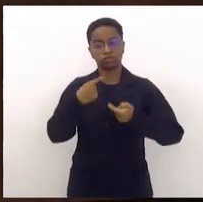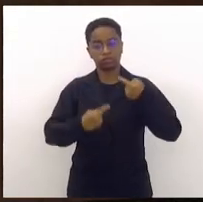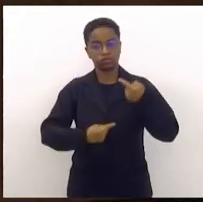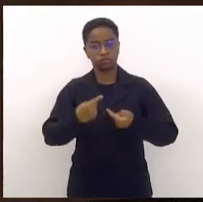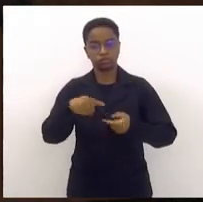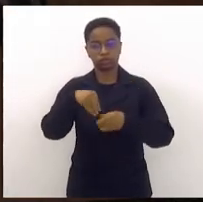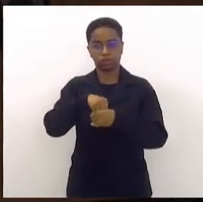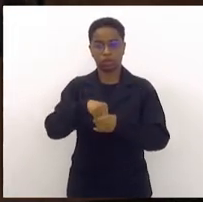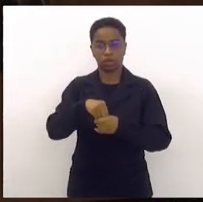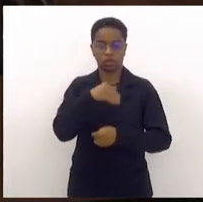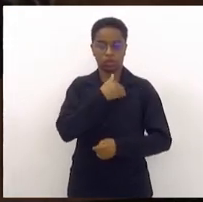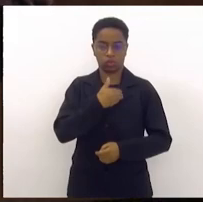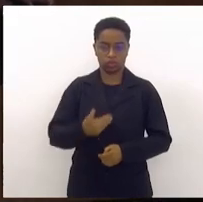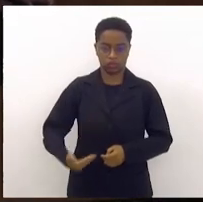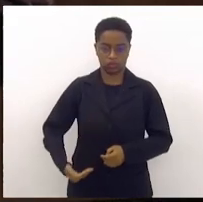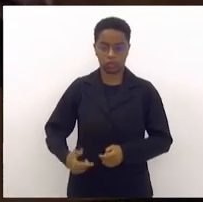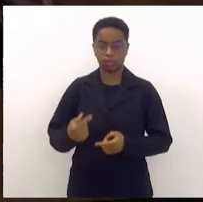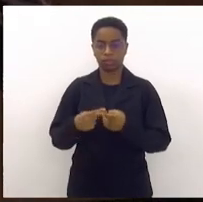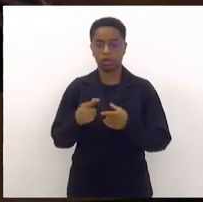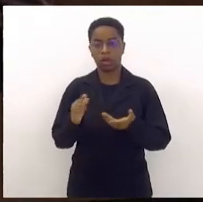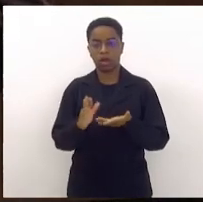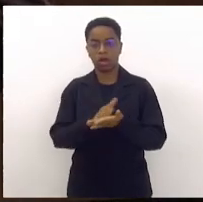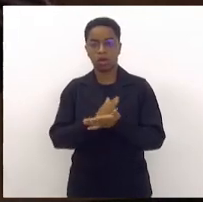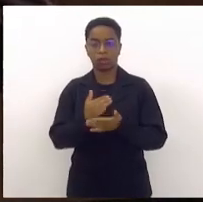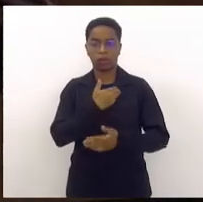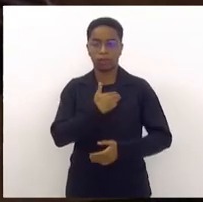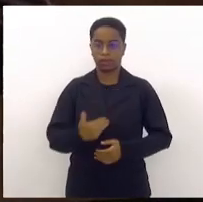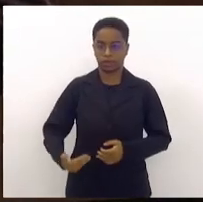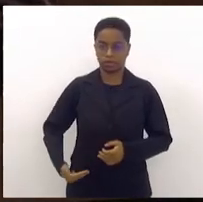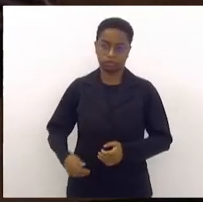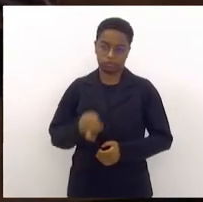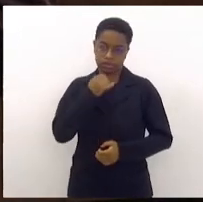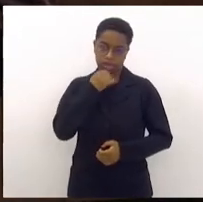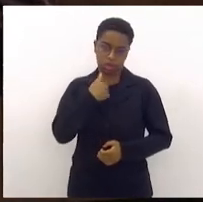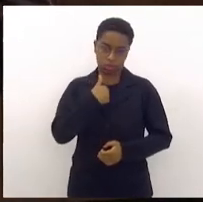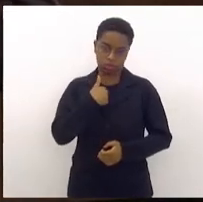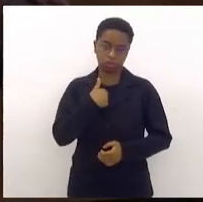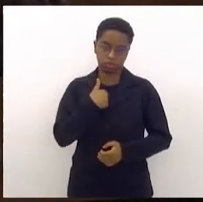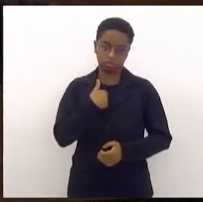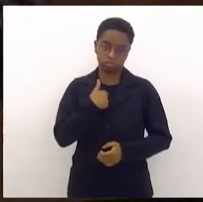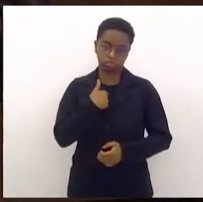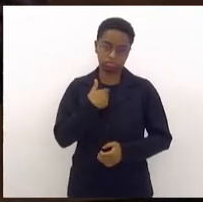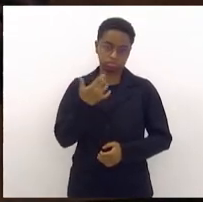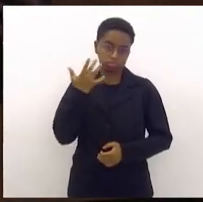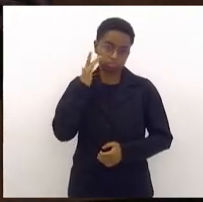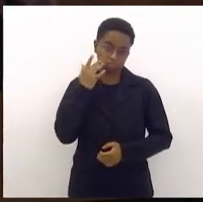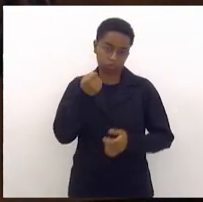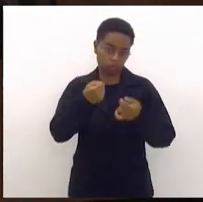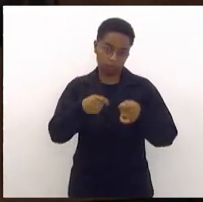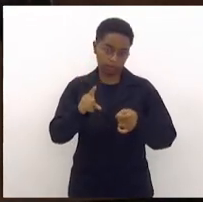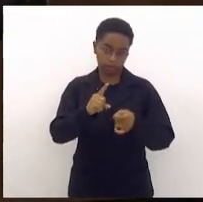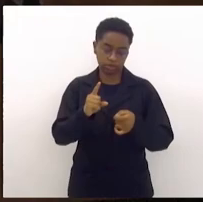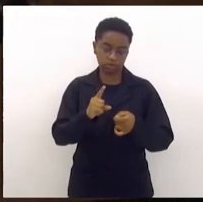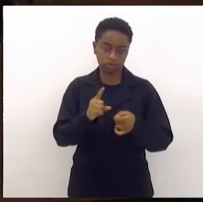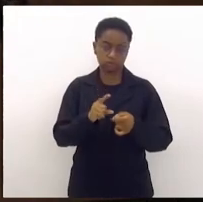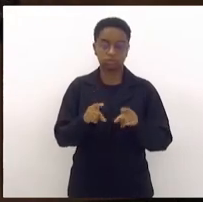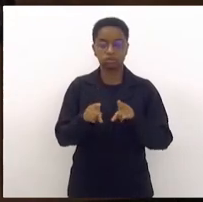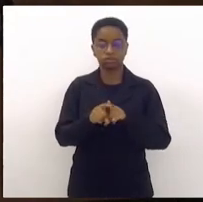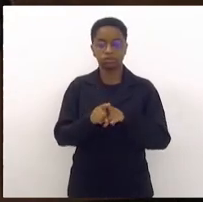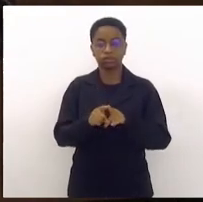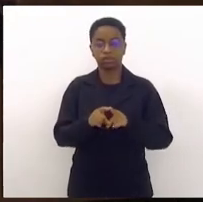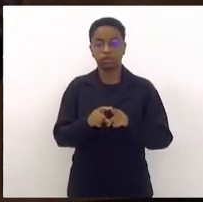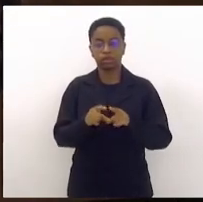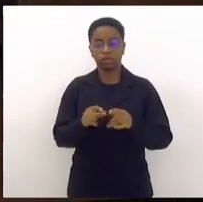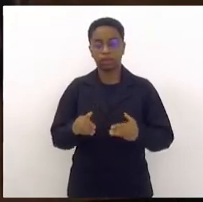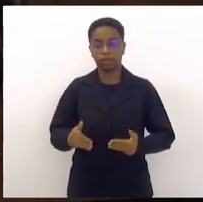Haviam alguns ministros, como eu, que achávamos que não era necessário, e o